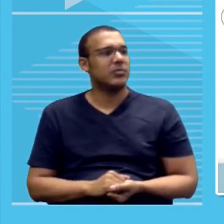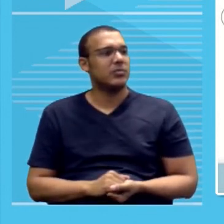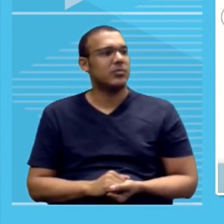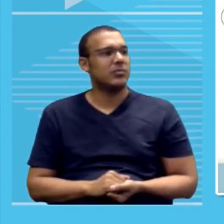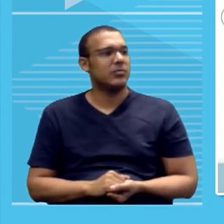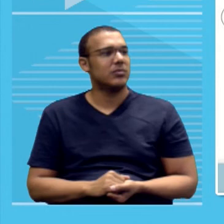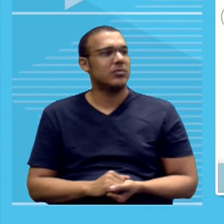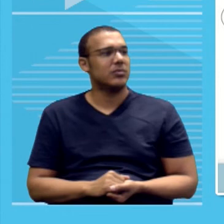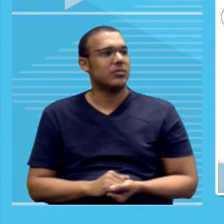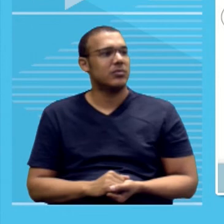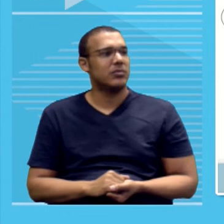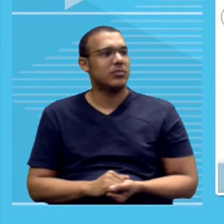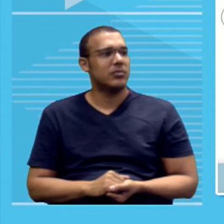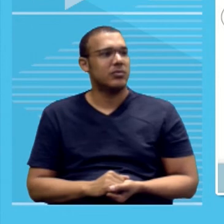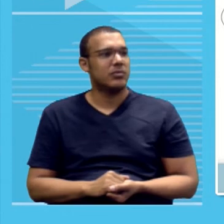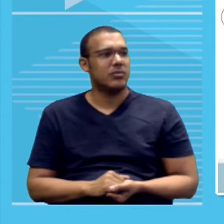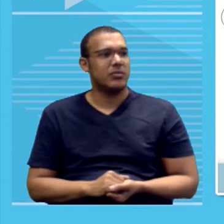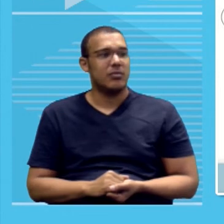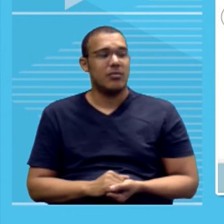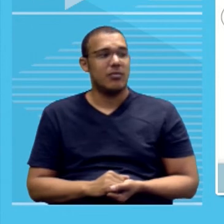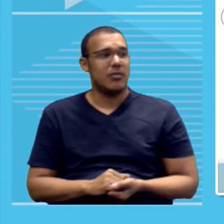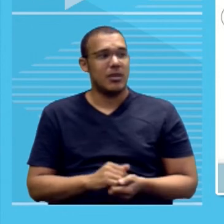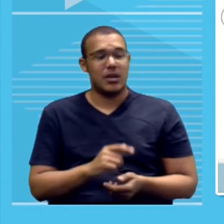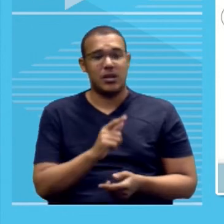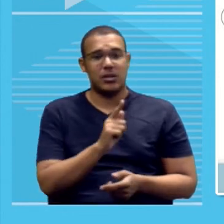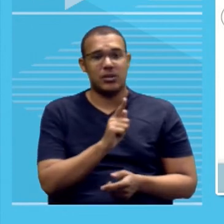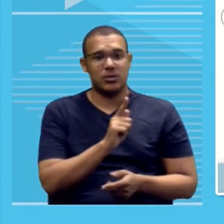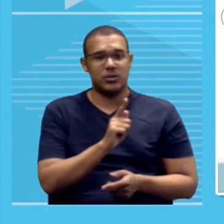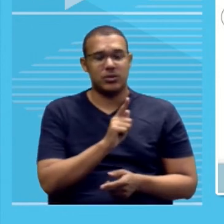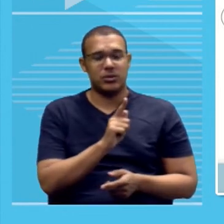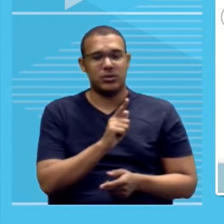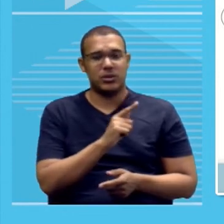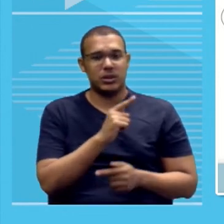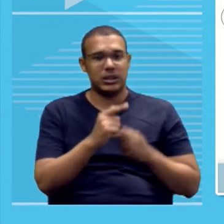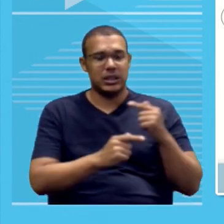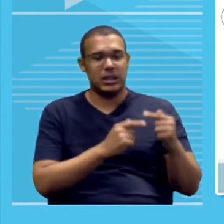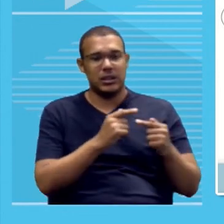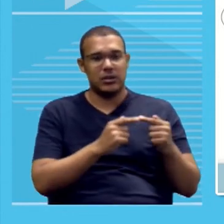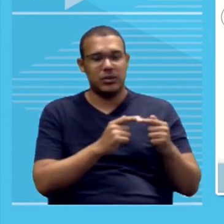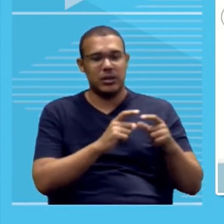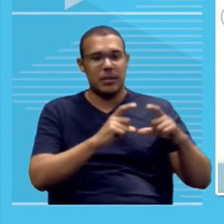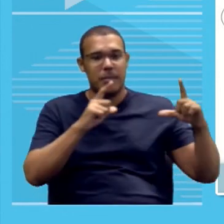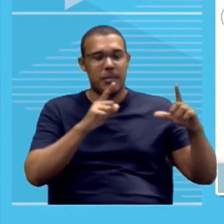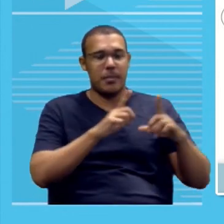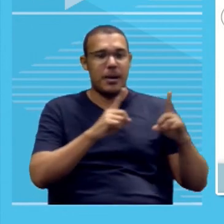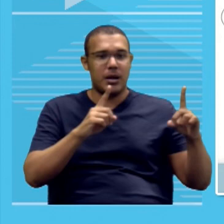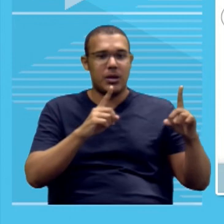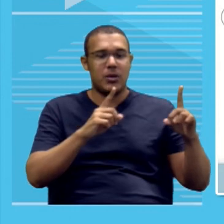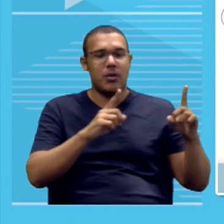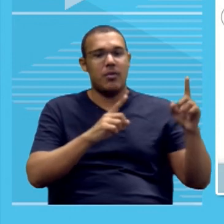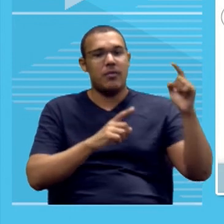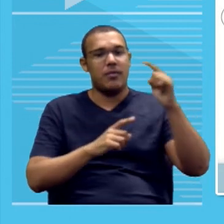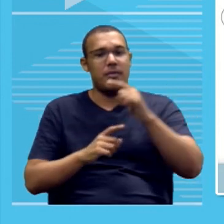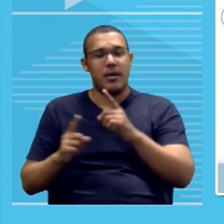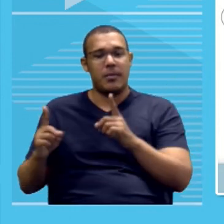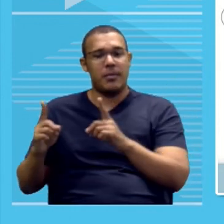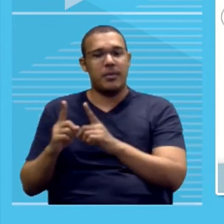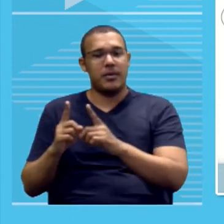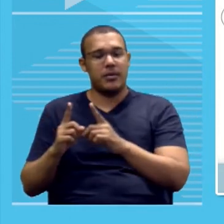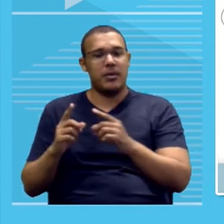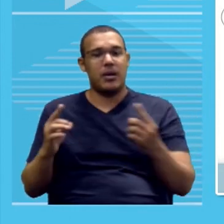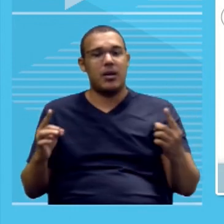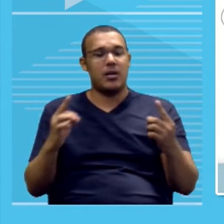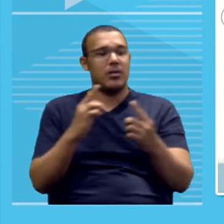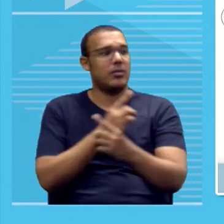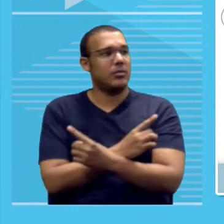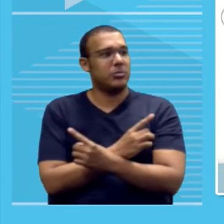representação dele. Enquanto no gerador a corrente é da placa menor para a placa maior, aqui é o contrário. Ó. A corrente vem pela